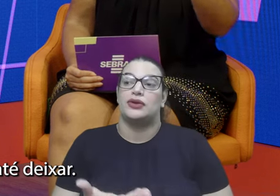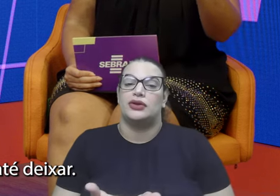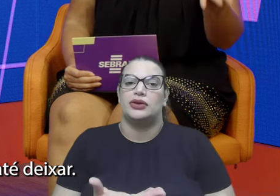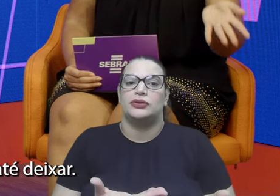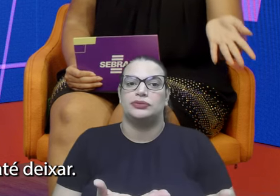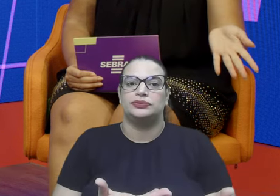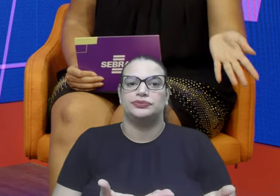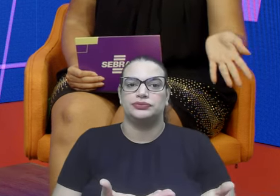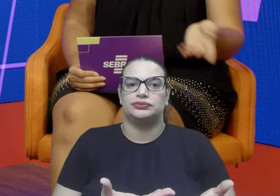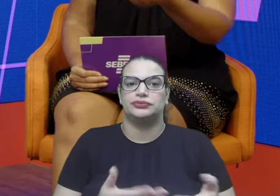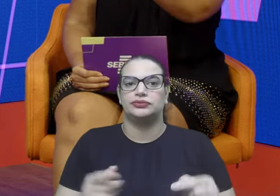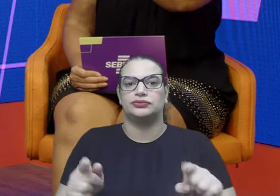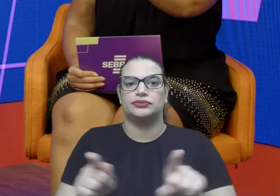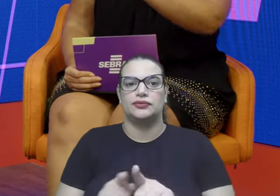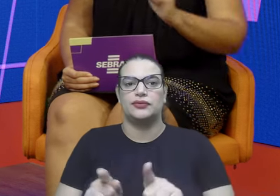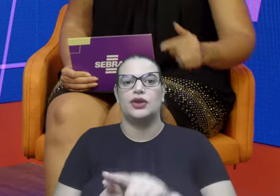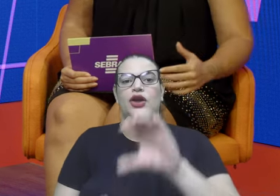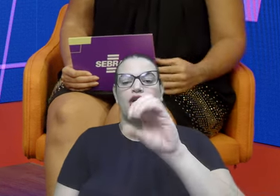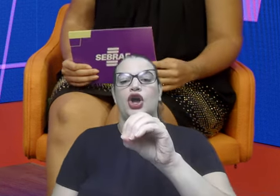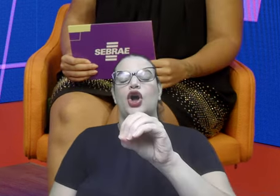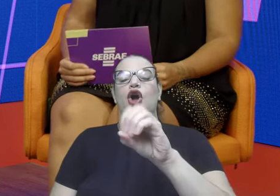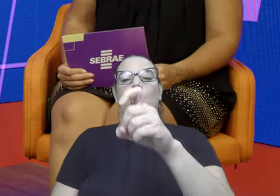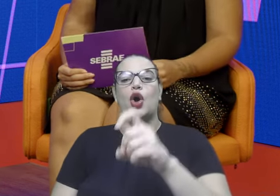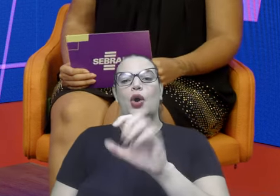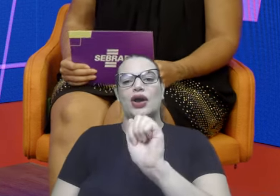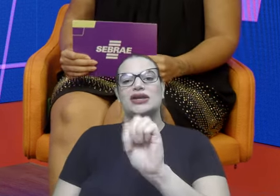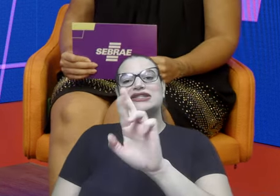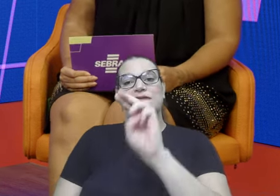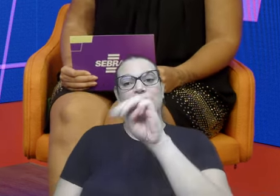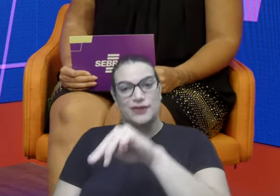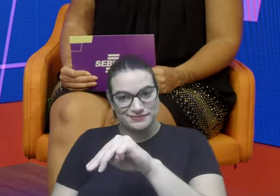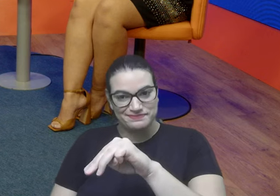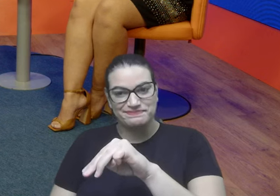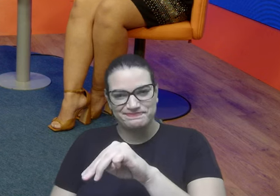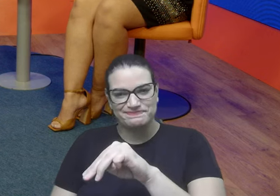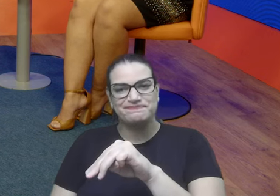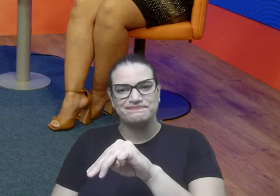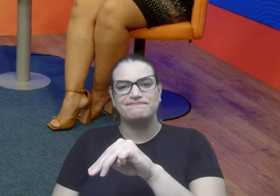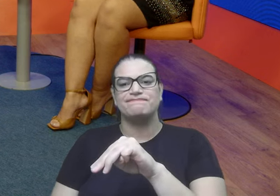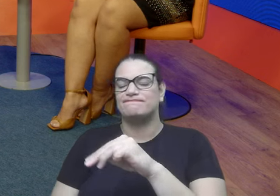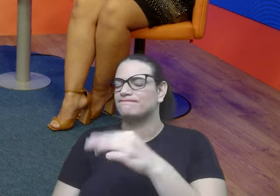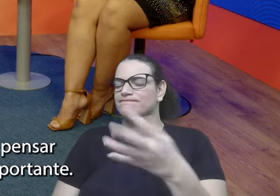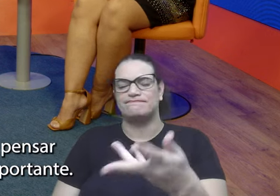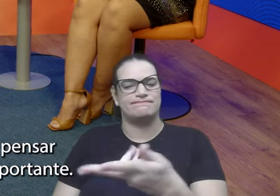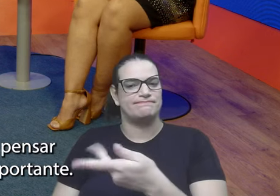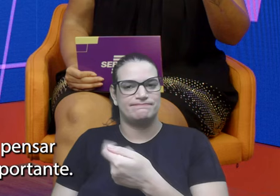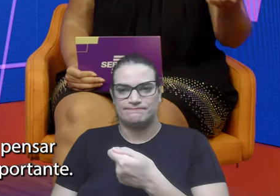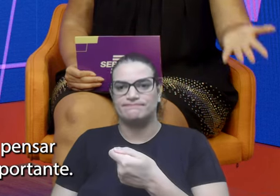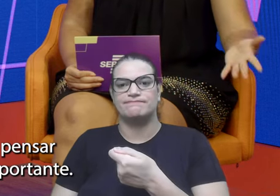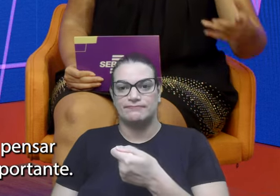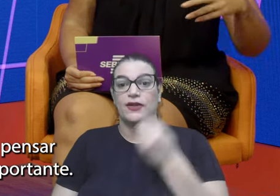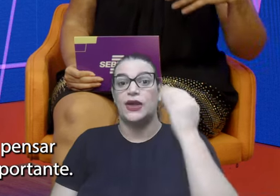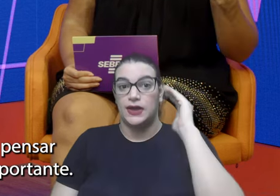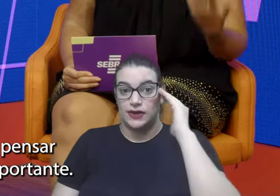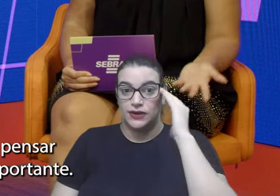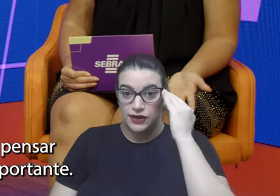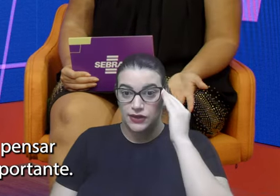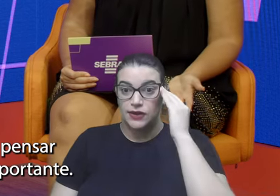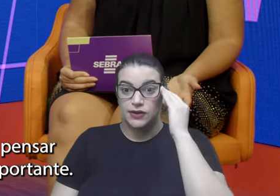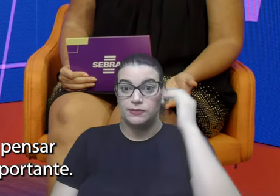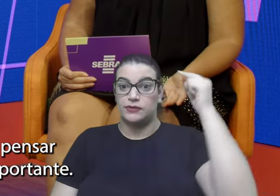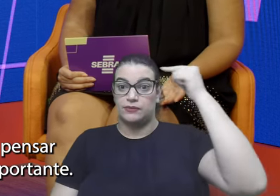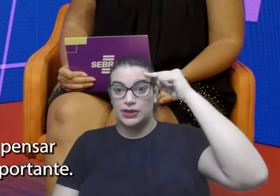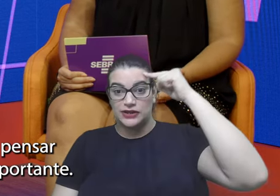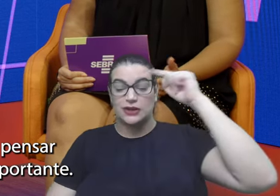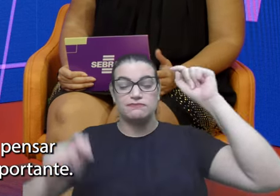gente pode até deixar disponível oxf maravilhoso trabalho de Cuidado então entender sobre isso para pensar